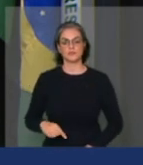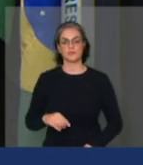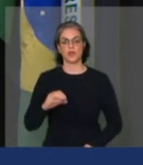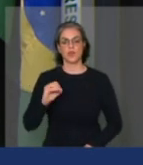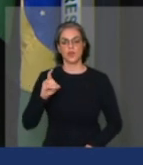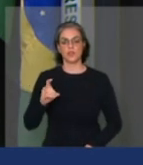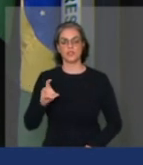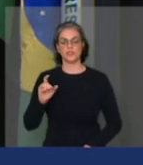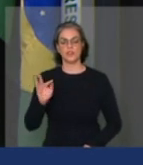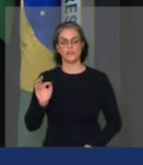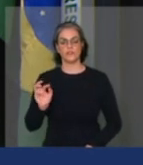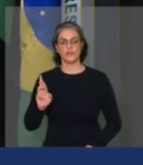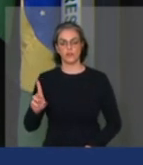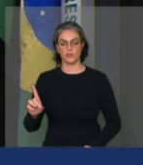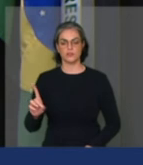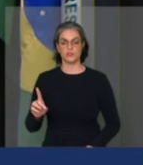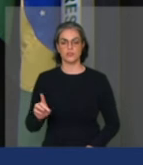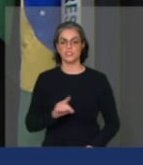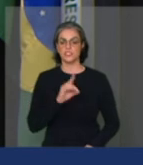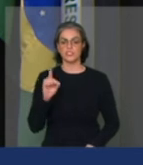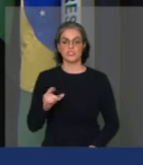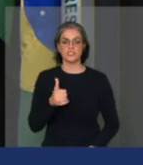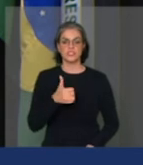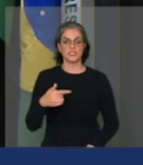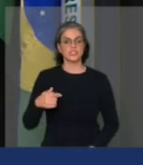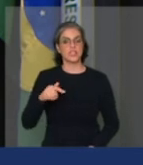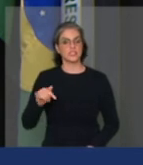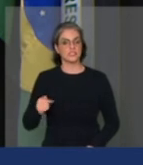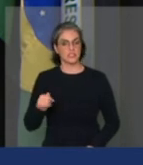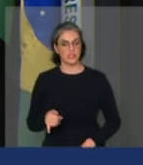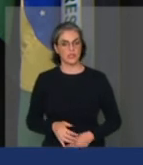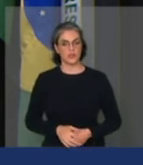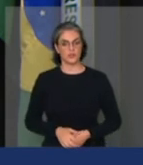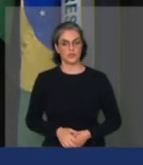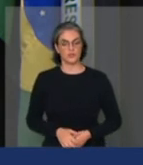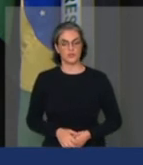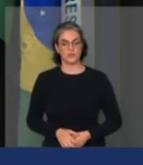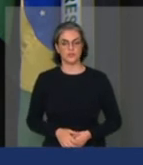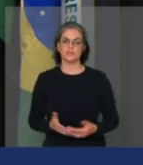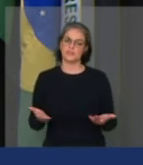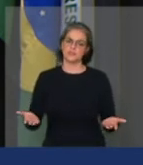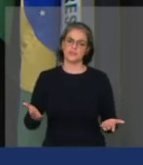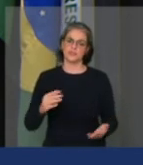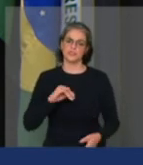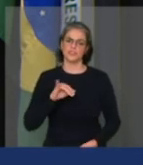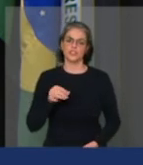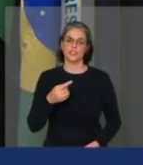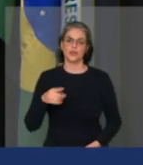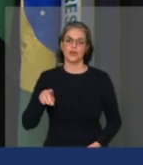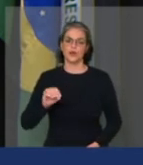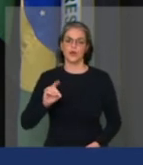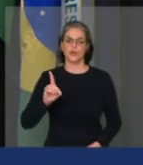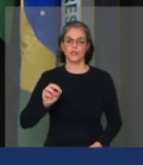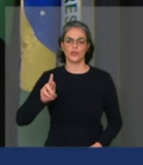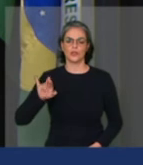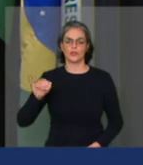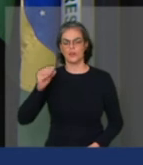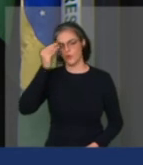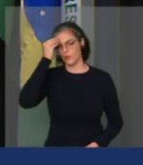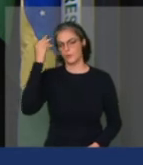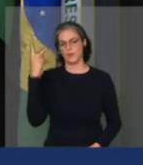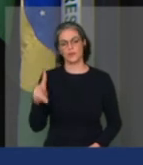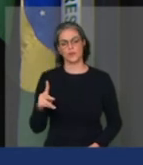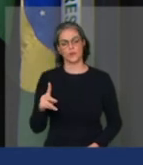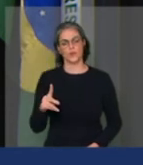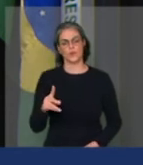ótima contra covid-19 dia Dezessete de janeiro-são João Dória toma que o filho é teu não seja